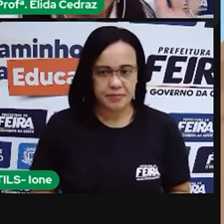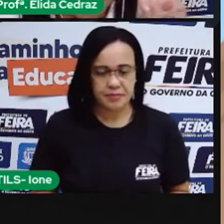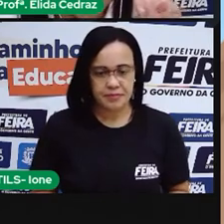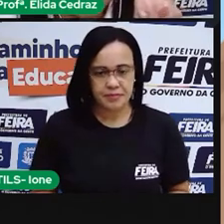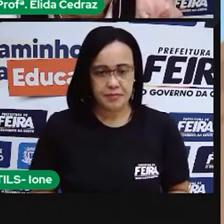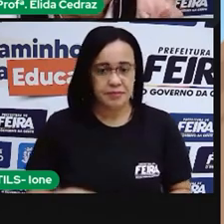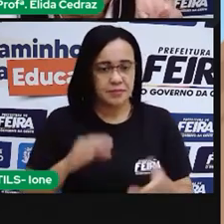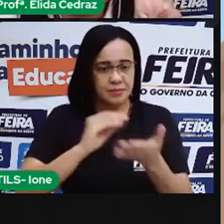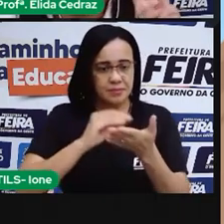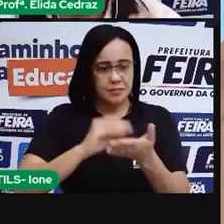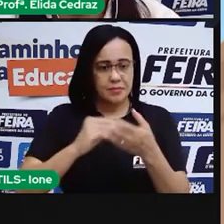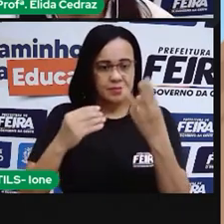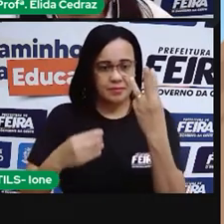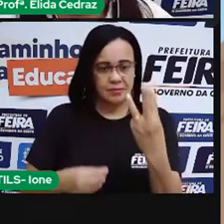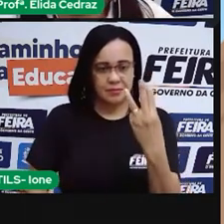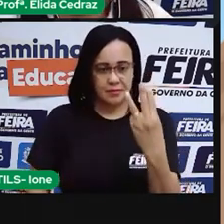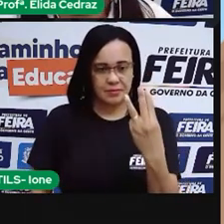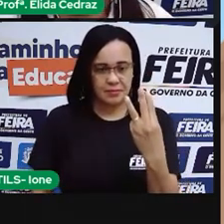Faltam três.